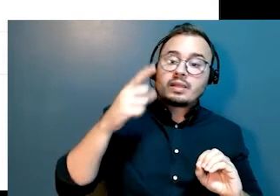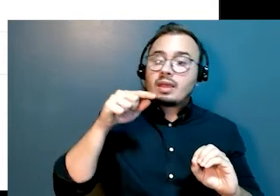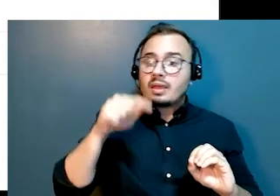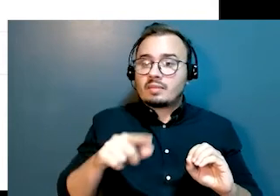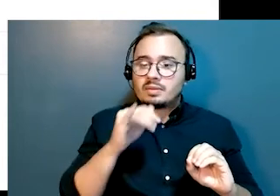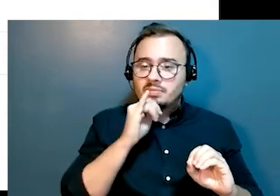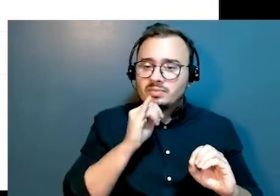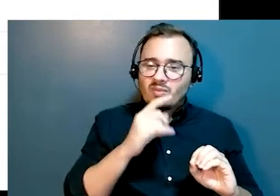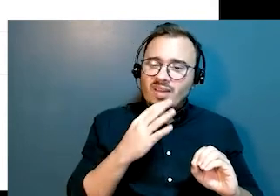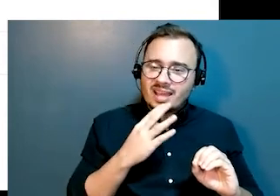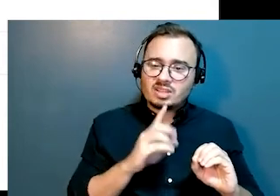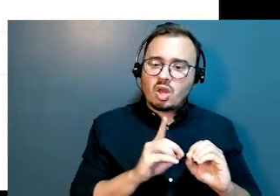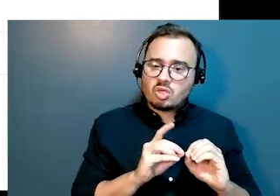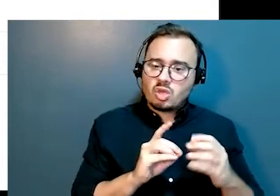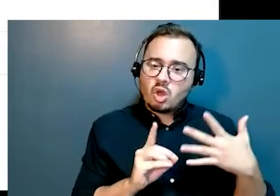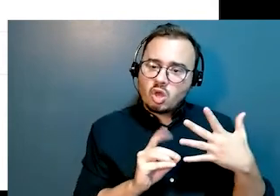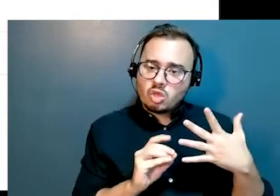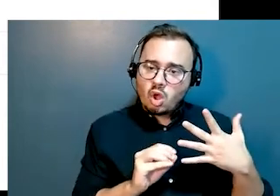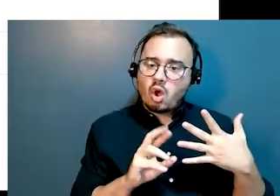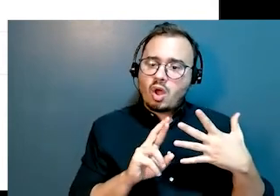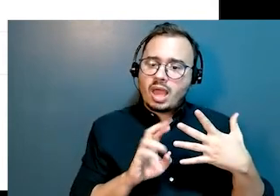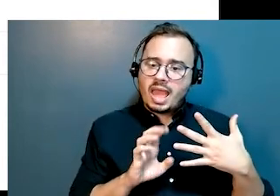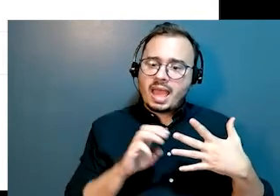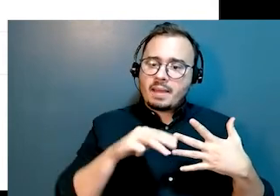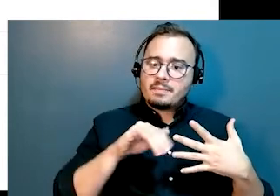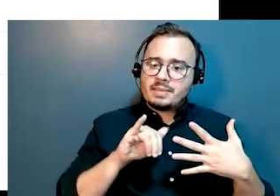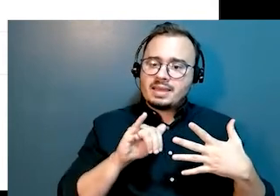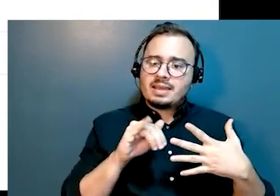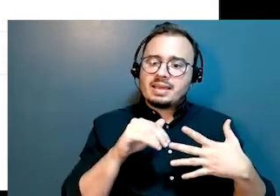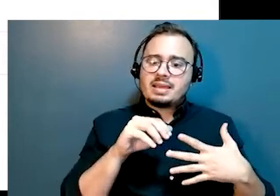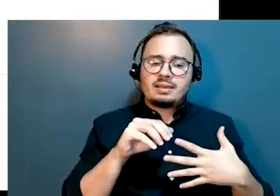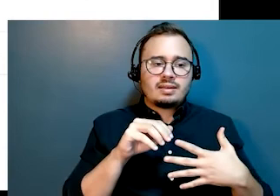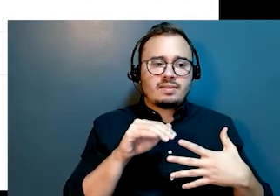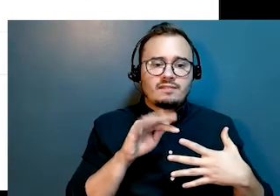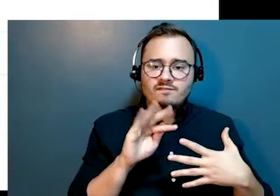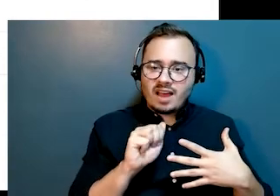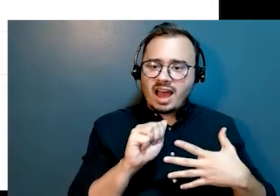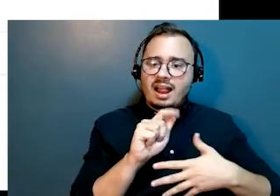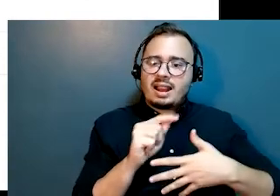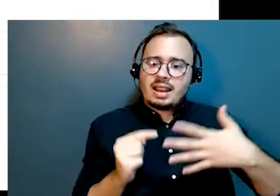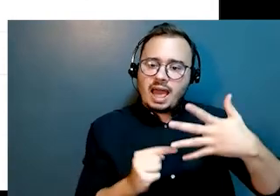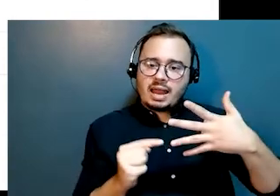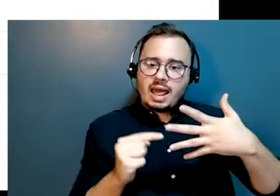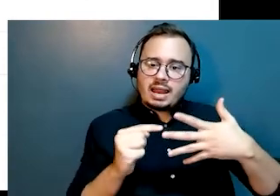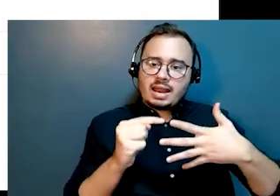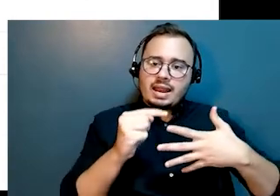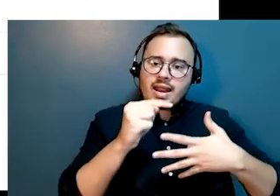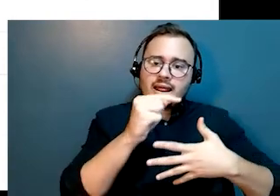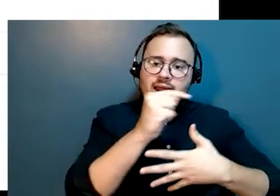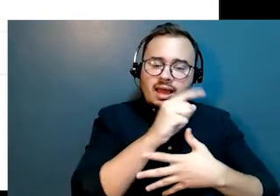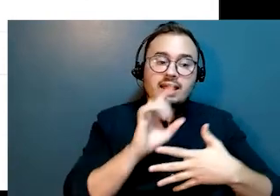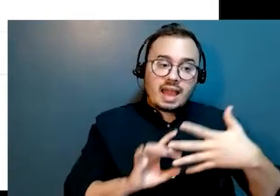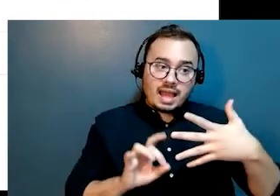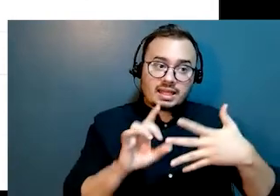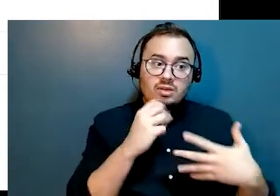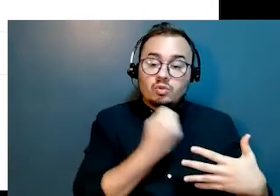para um dó sustenido, a gente vai andando de uma unidade por unidade. Então, a gente vai de um dó sustenido, ré sustenido,